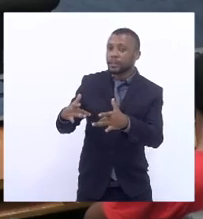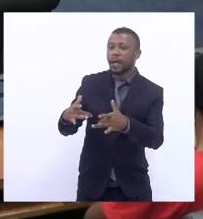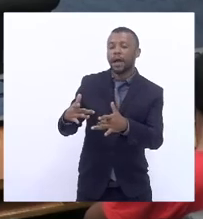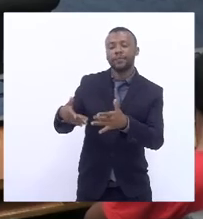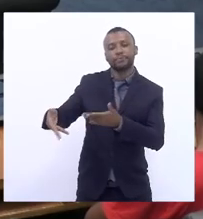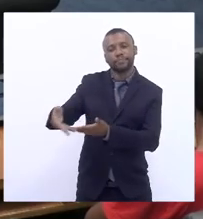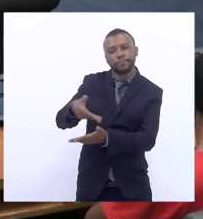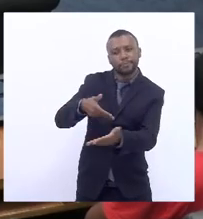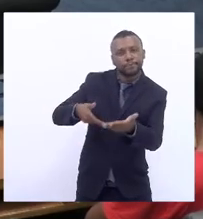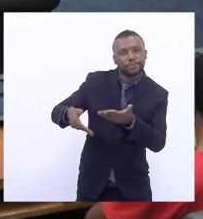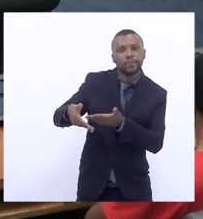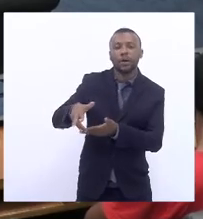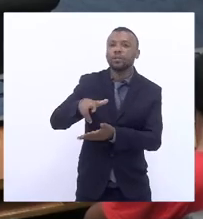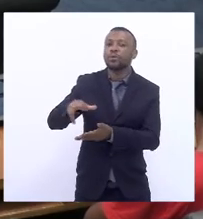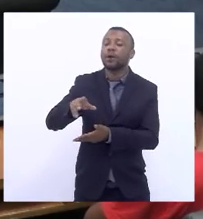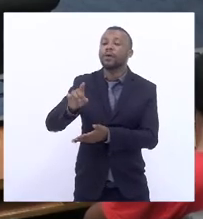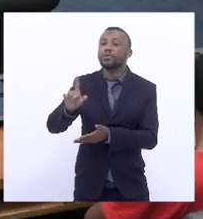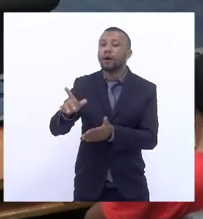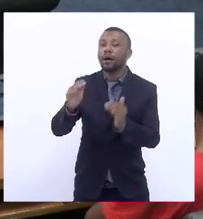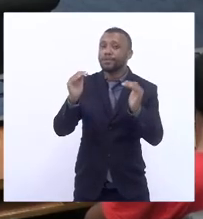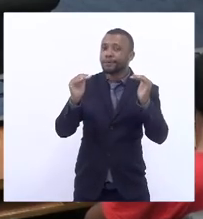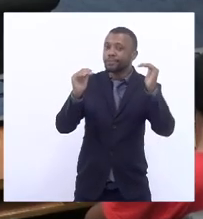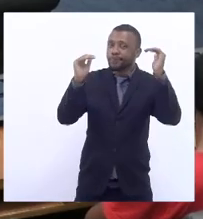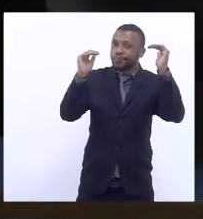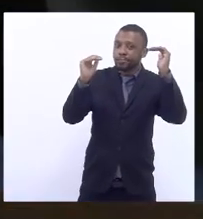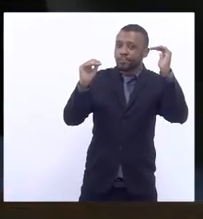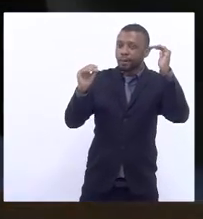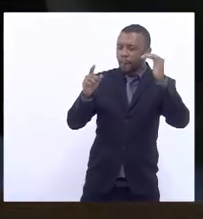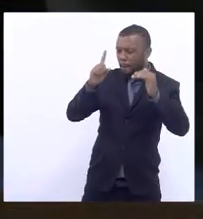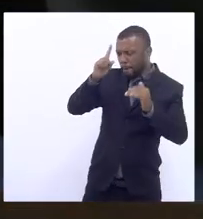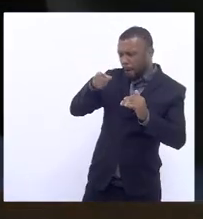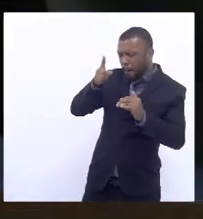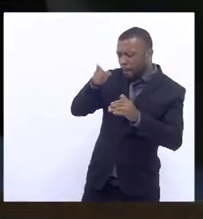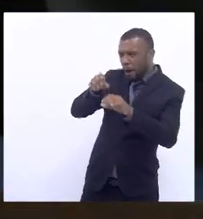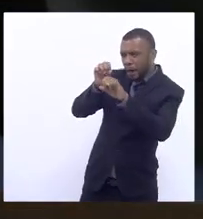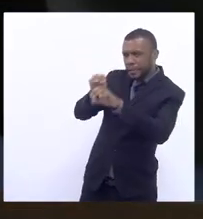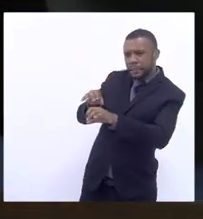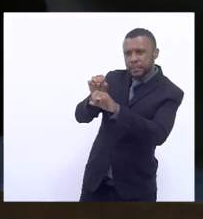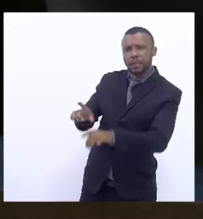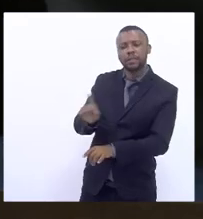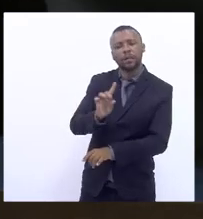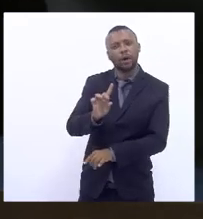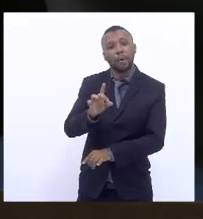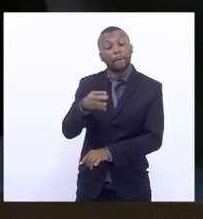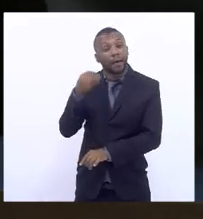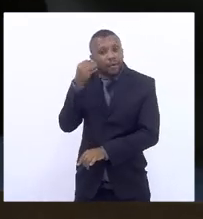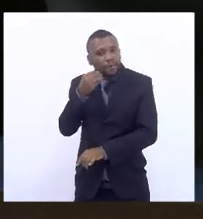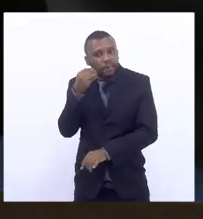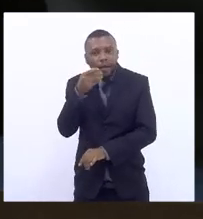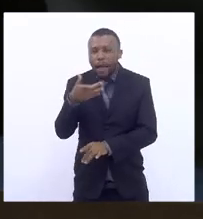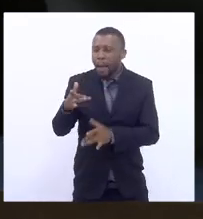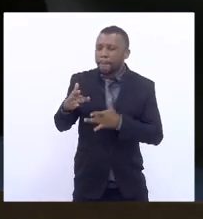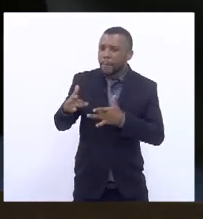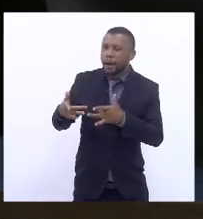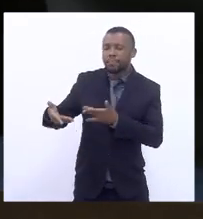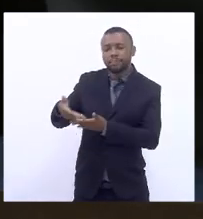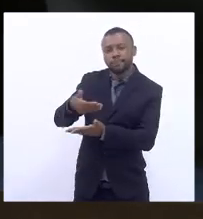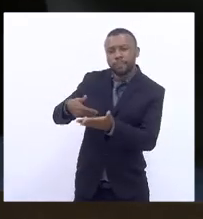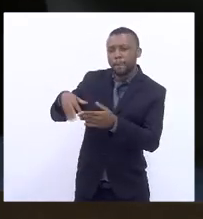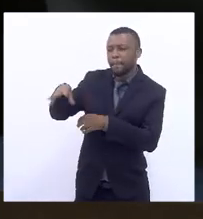vem só de cima para dar um ensinamento, não, para viver a fraternidade, para